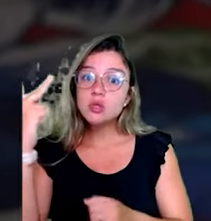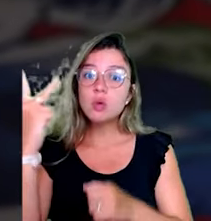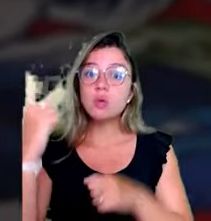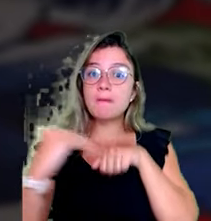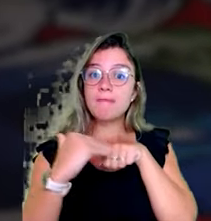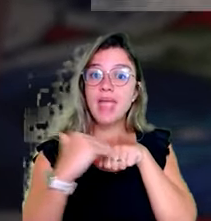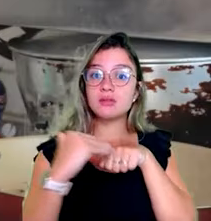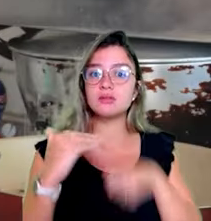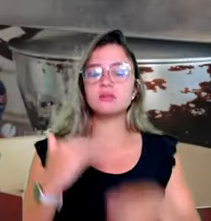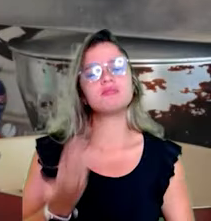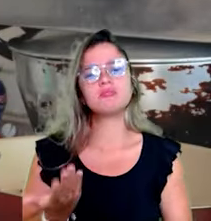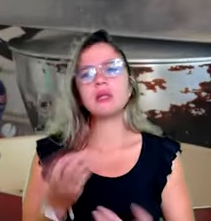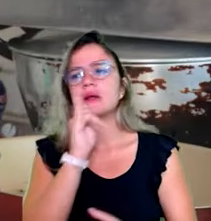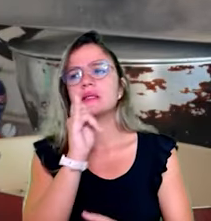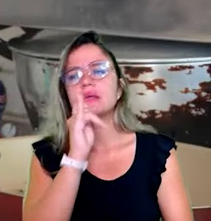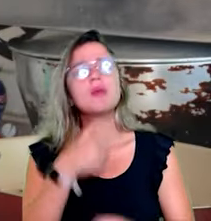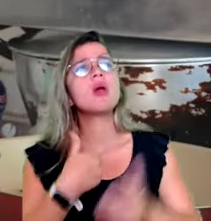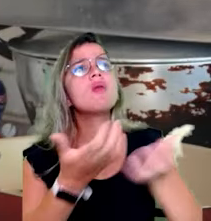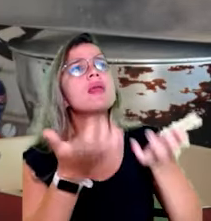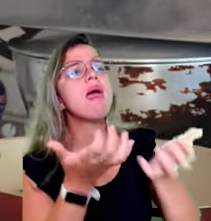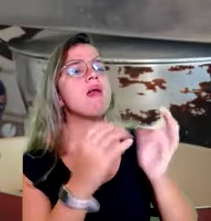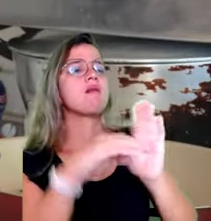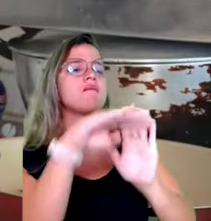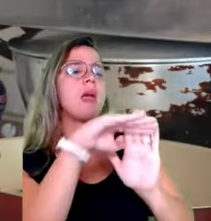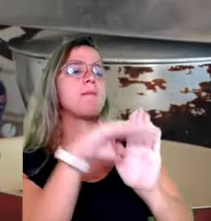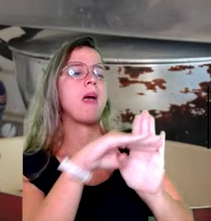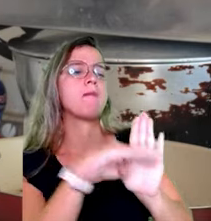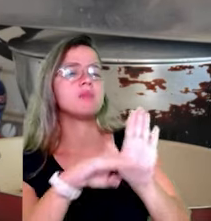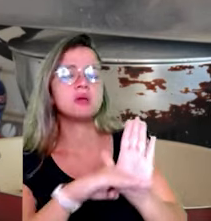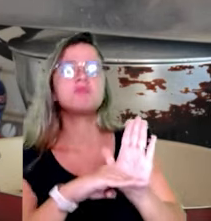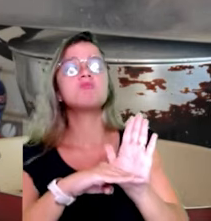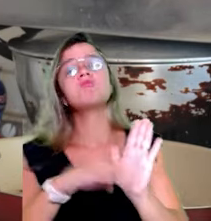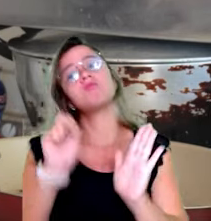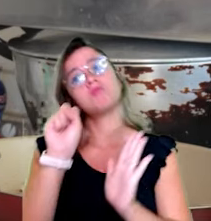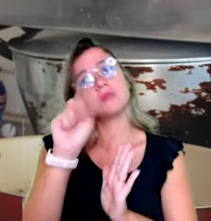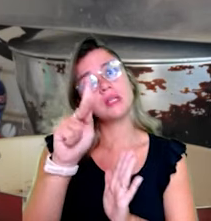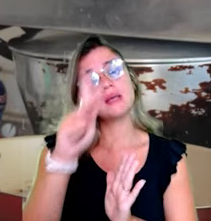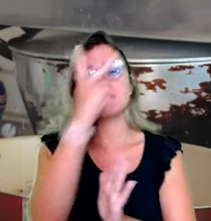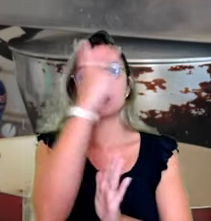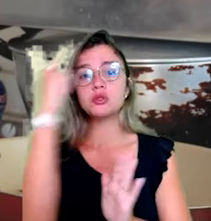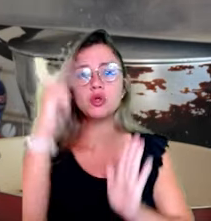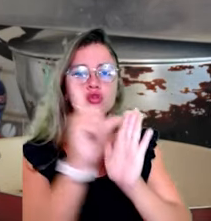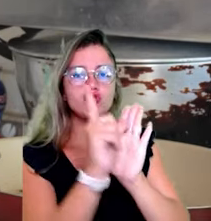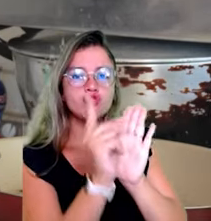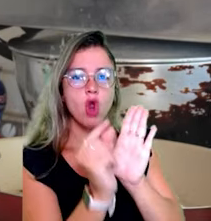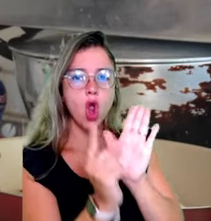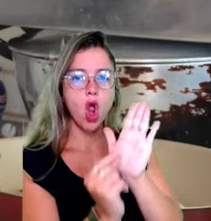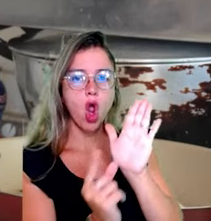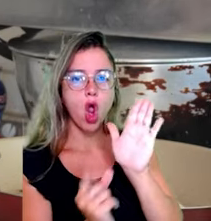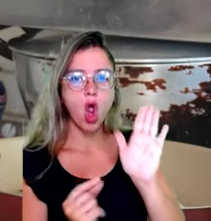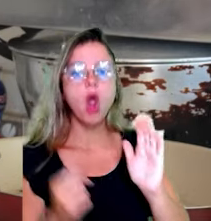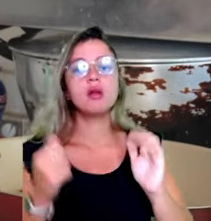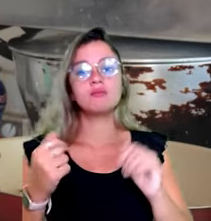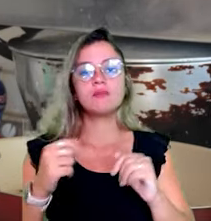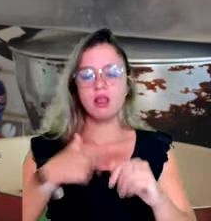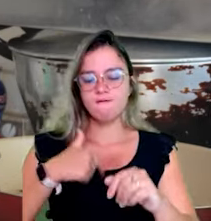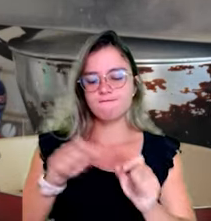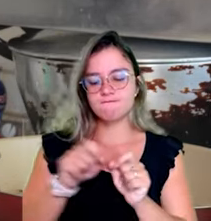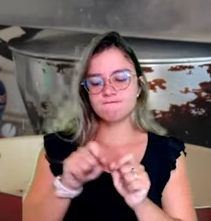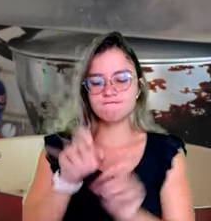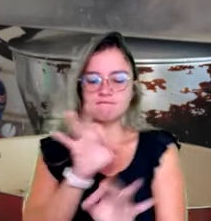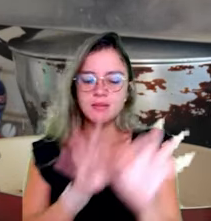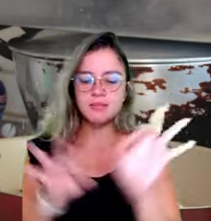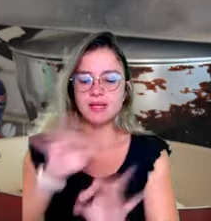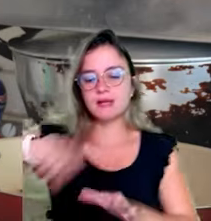ela quer, mostra as sugestões, as opções que eu tenho, e aí a pessoa escolhe. Aí eu faço, entrego, às vezes